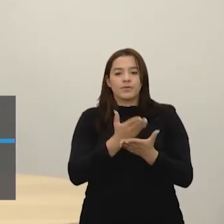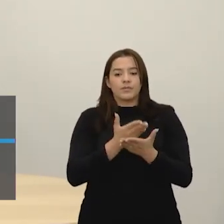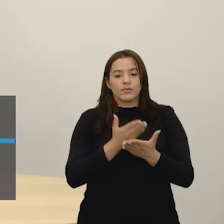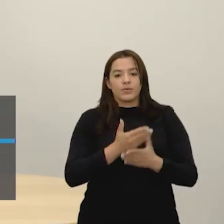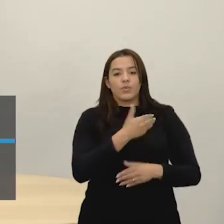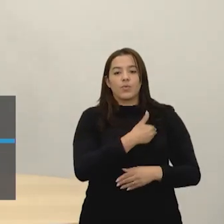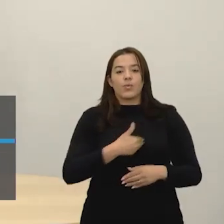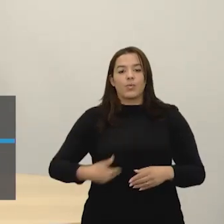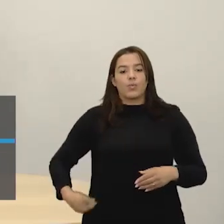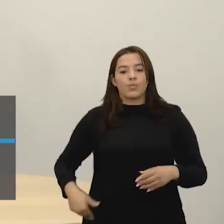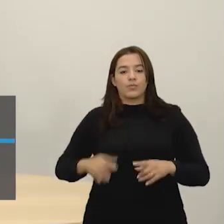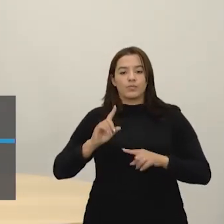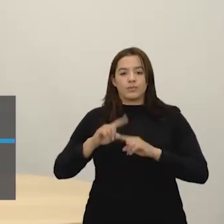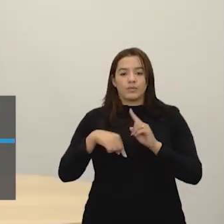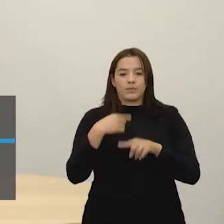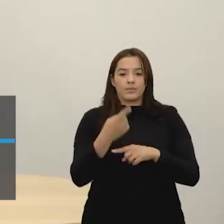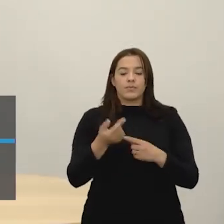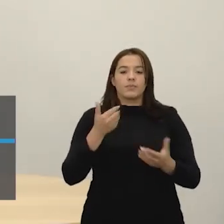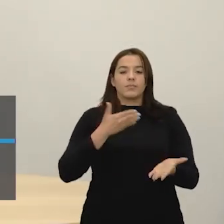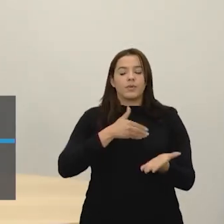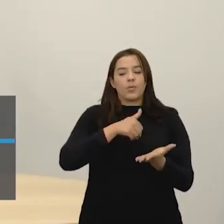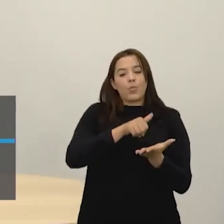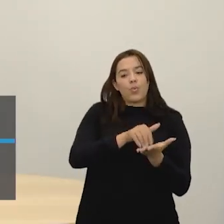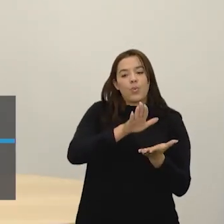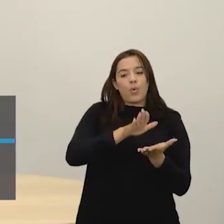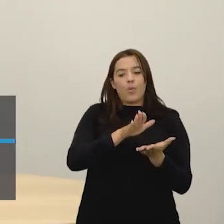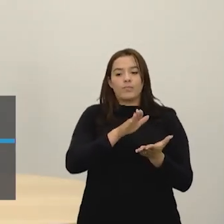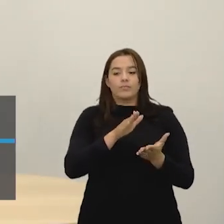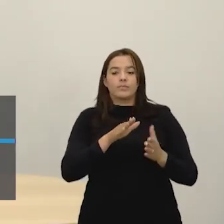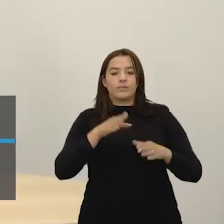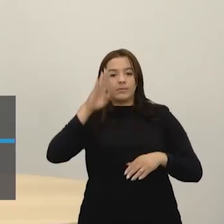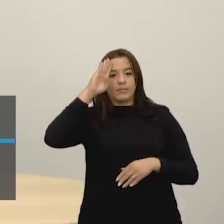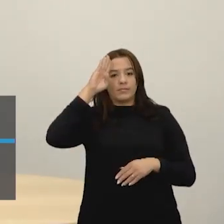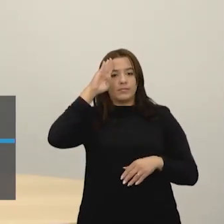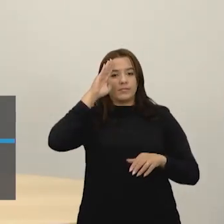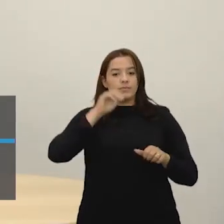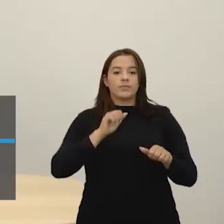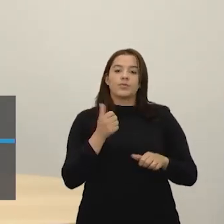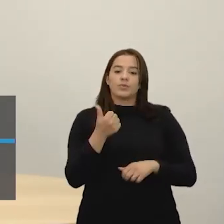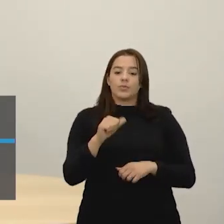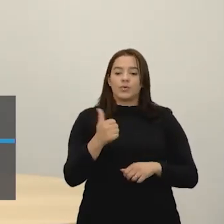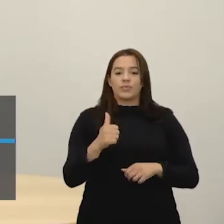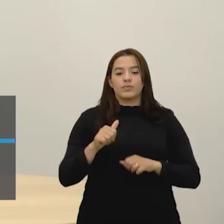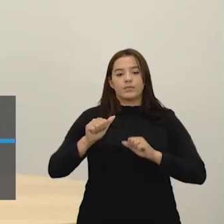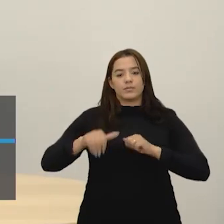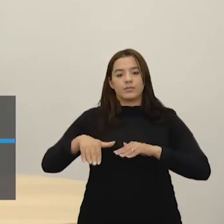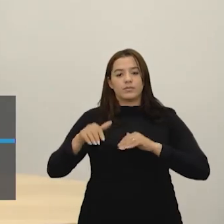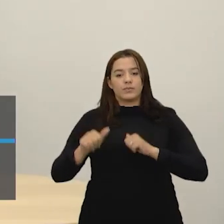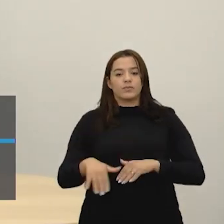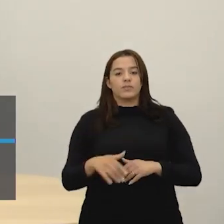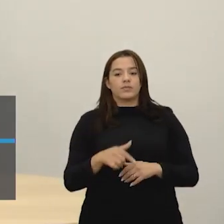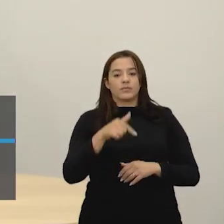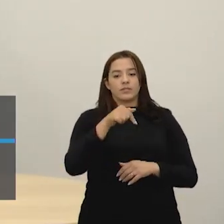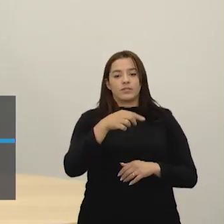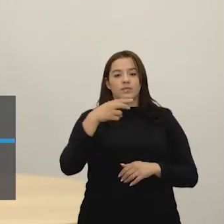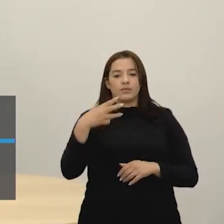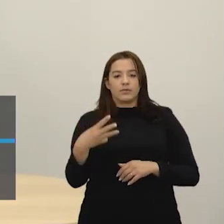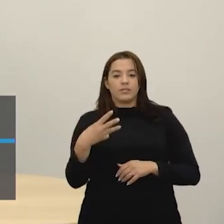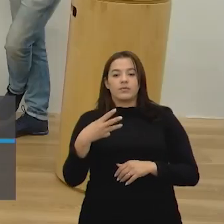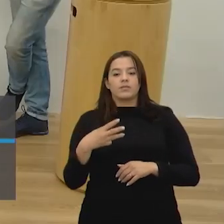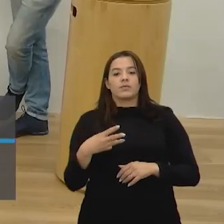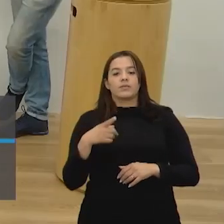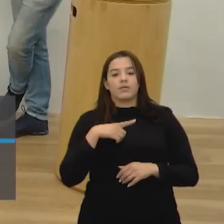governo que havia sido deposto pelo golpe militar, que aconteceu em 11 de setembro de 1973. Que é o